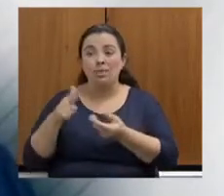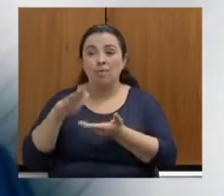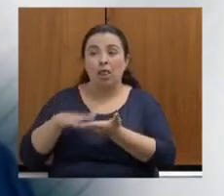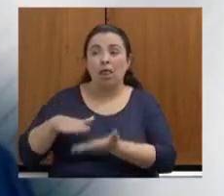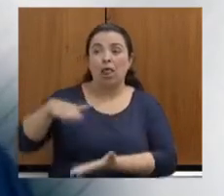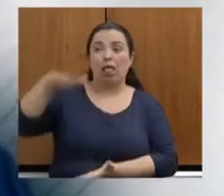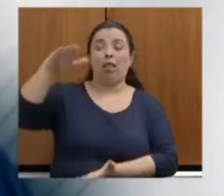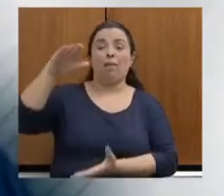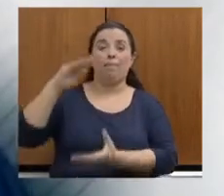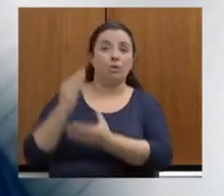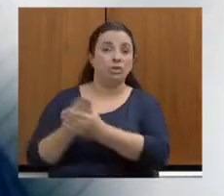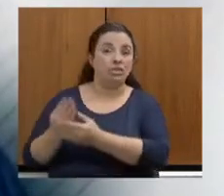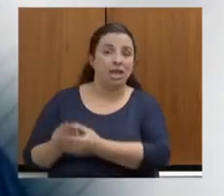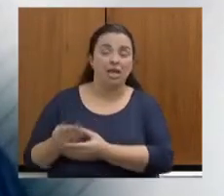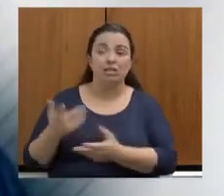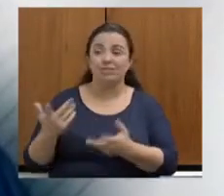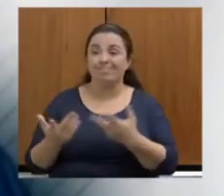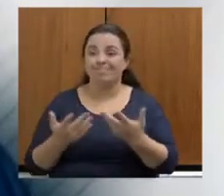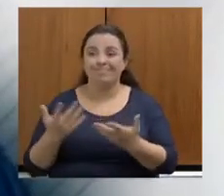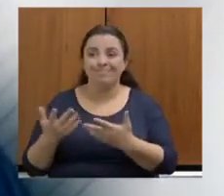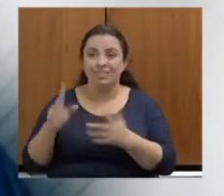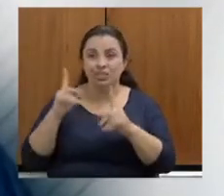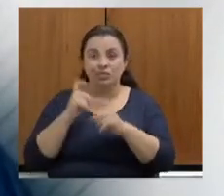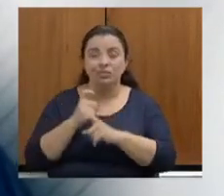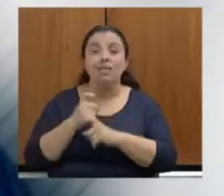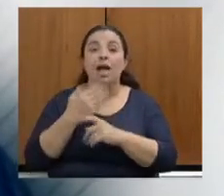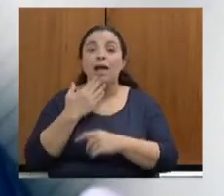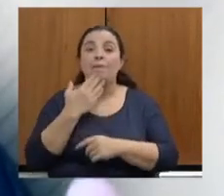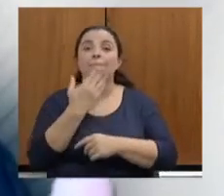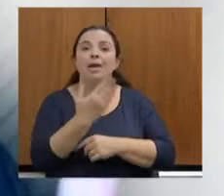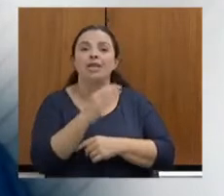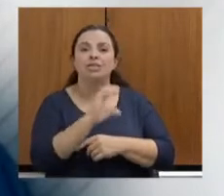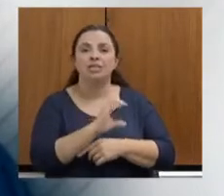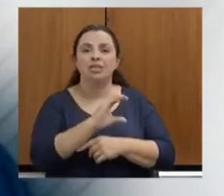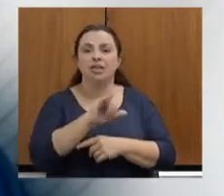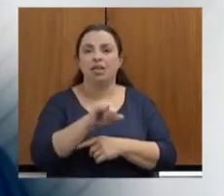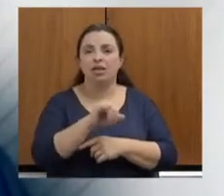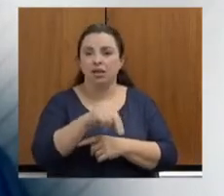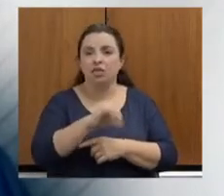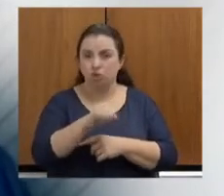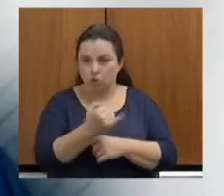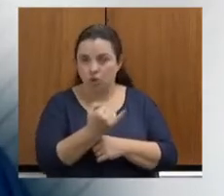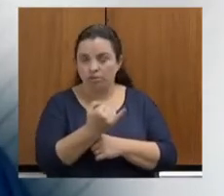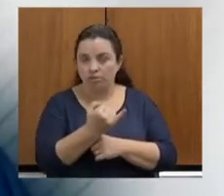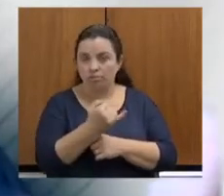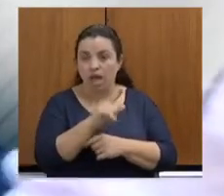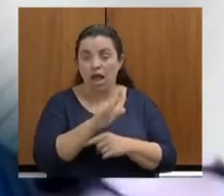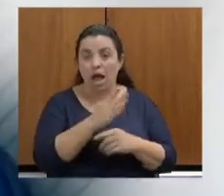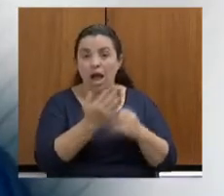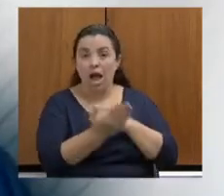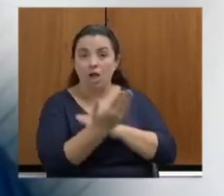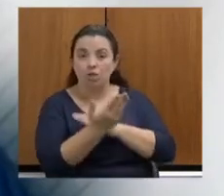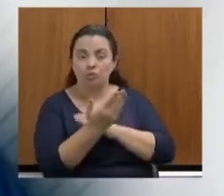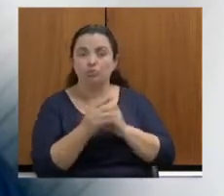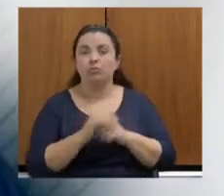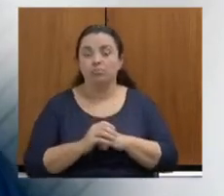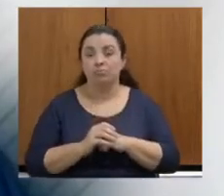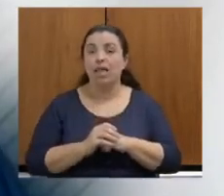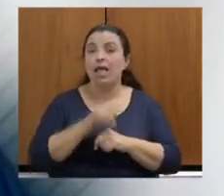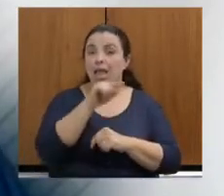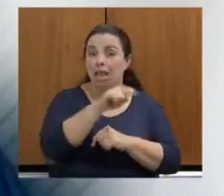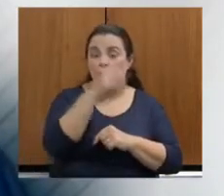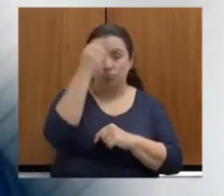quantidade de processo e pede que o CNJ o ajude o ministro fux já era presente RJ